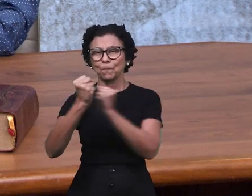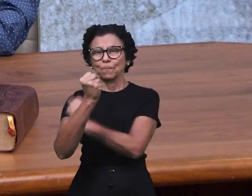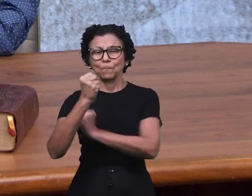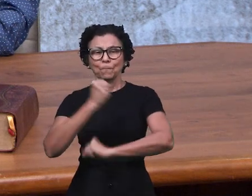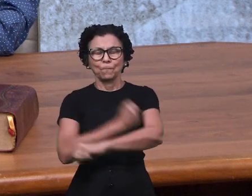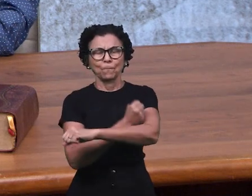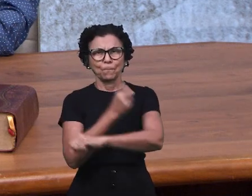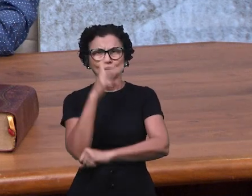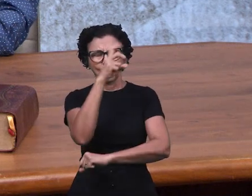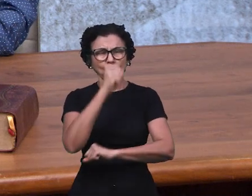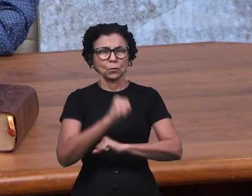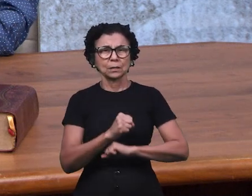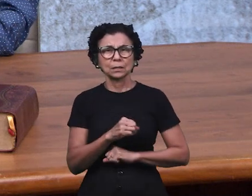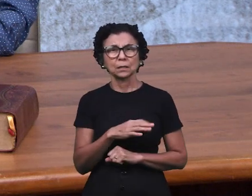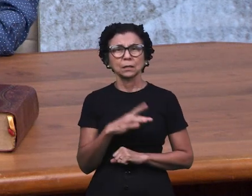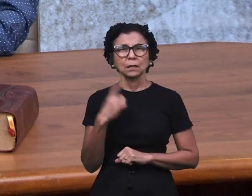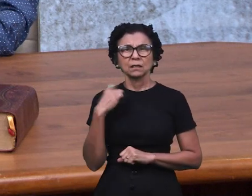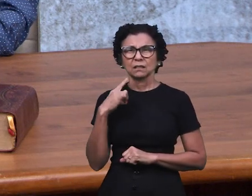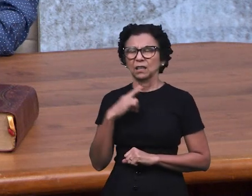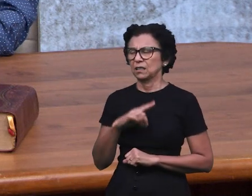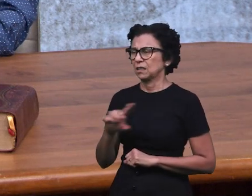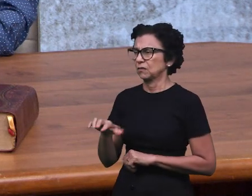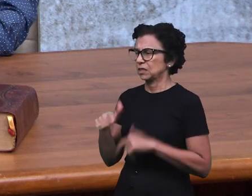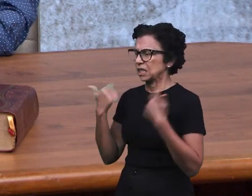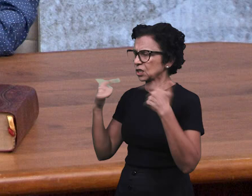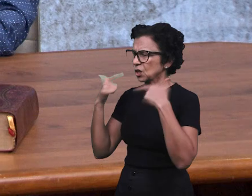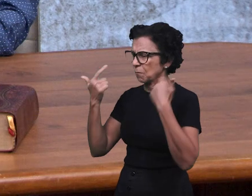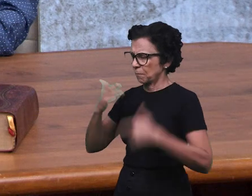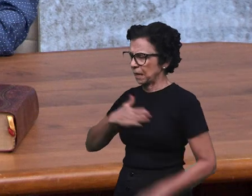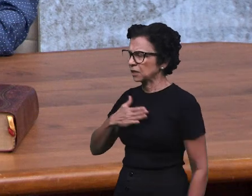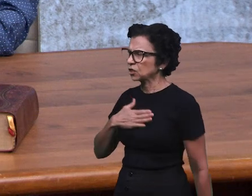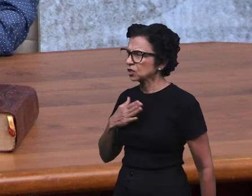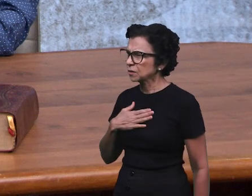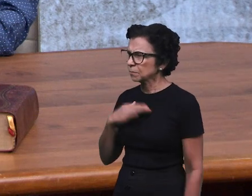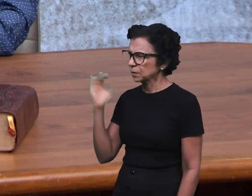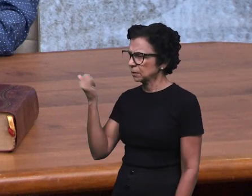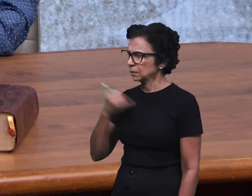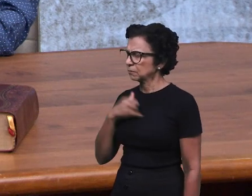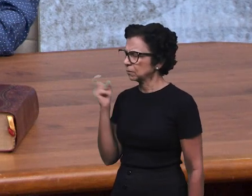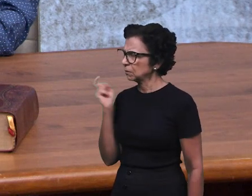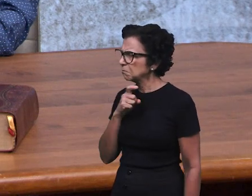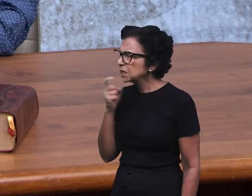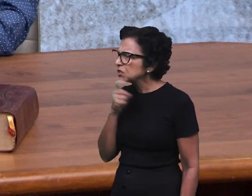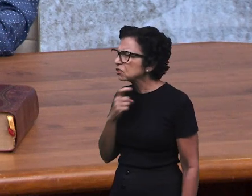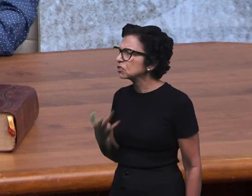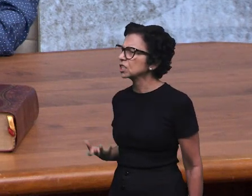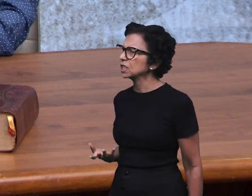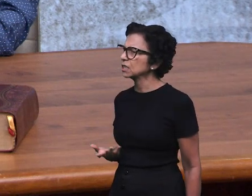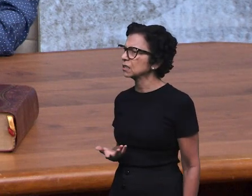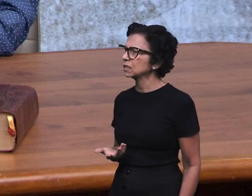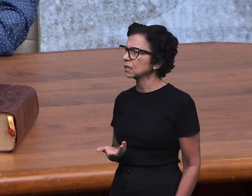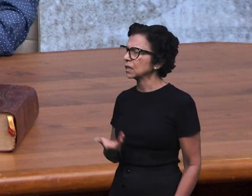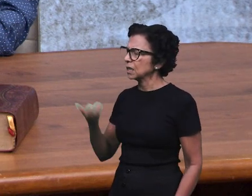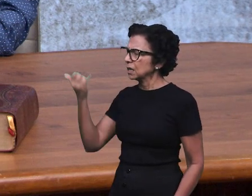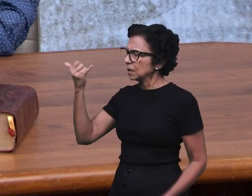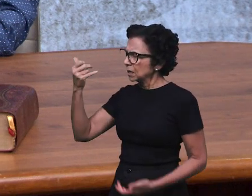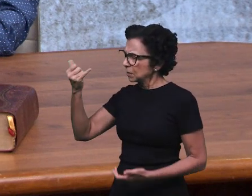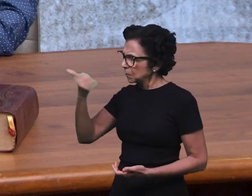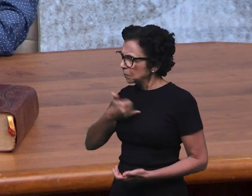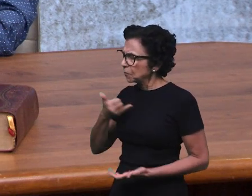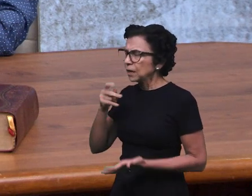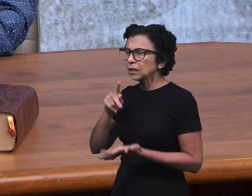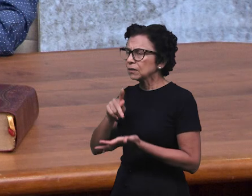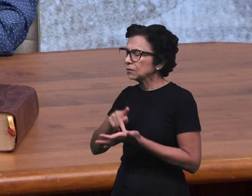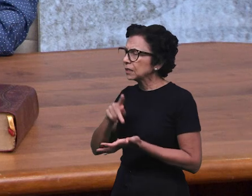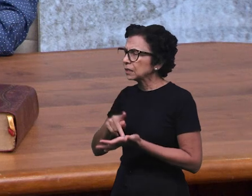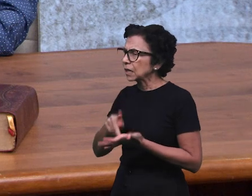a Sansão: eis que zombaste de mim e me disseste mentiras. Ora, declara-me agora com que